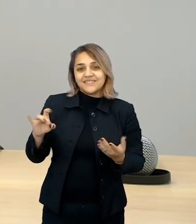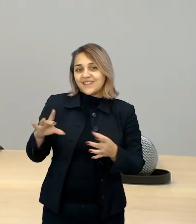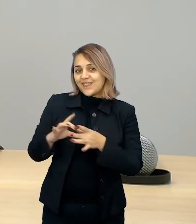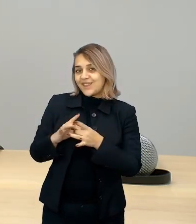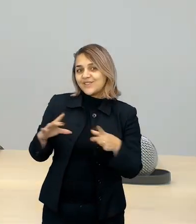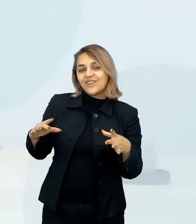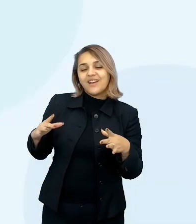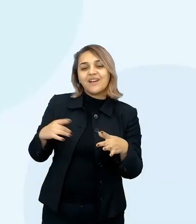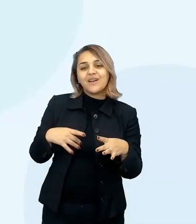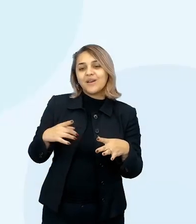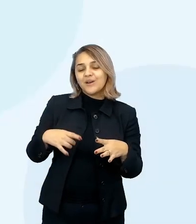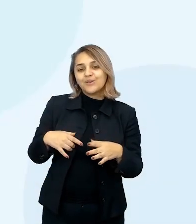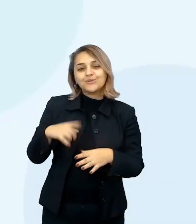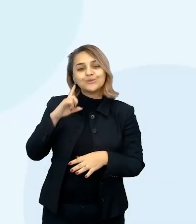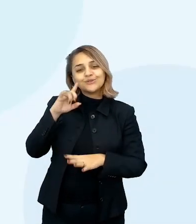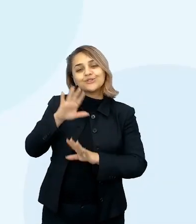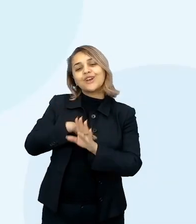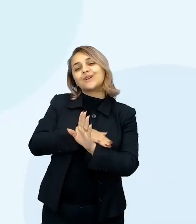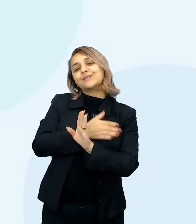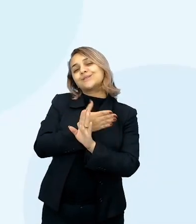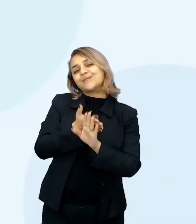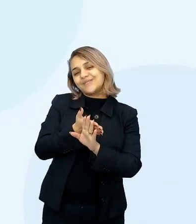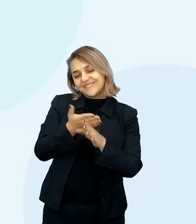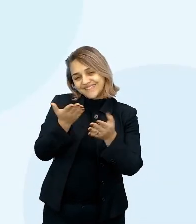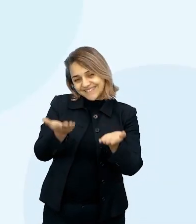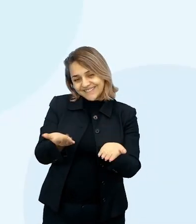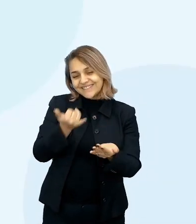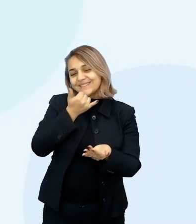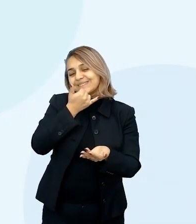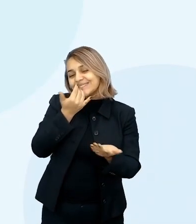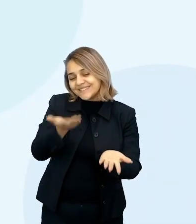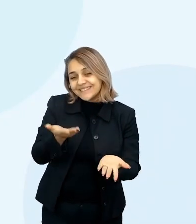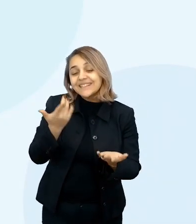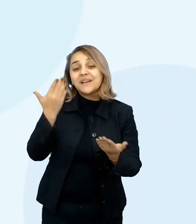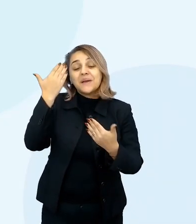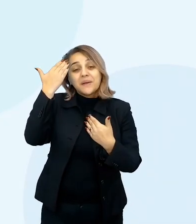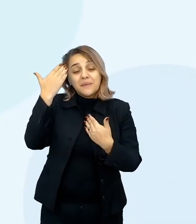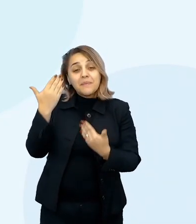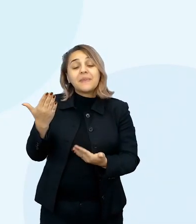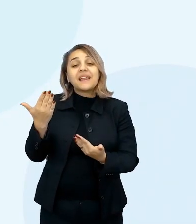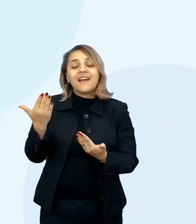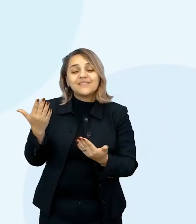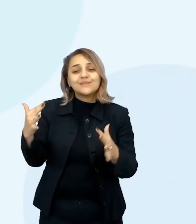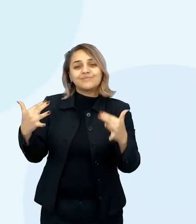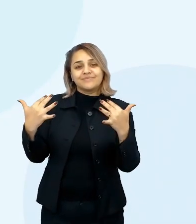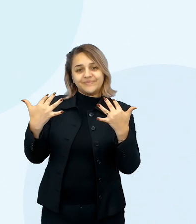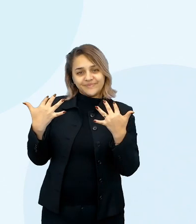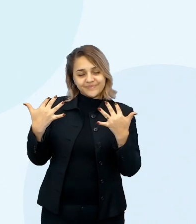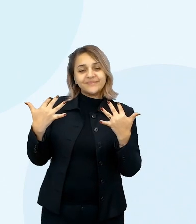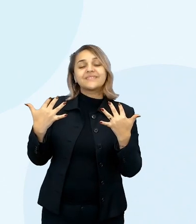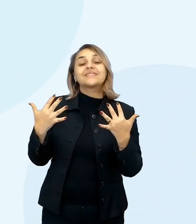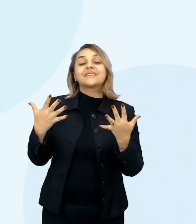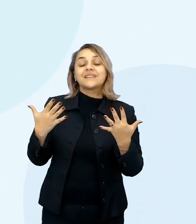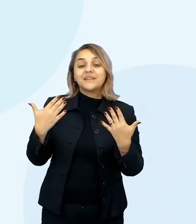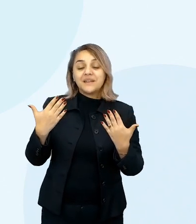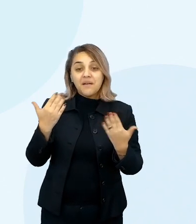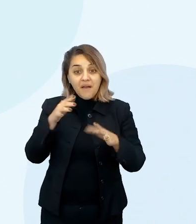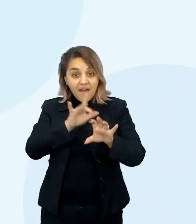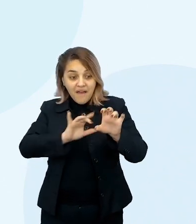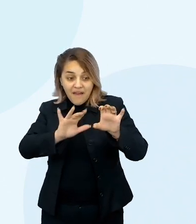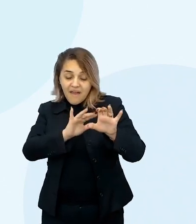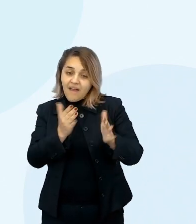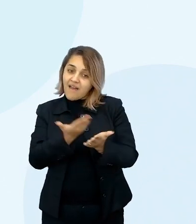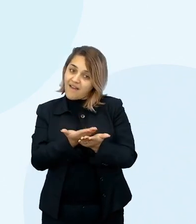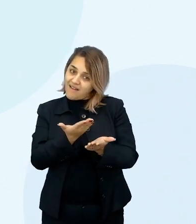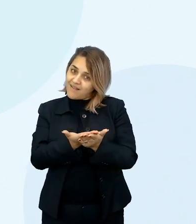vocês. Espero que vocês tenham gostado. Eu agradeço muito a atenção de todos. Obrigada. Avaliem a aula,